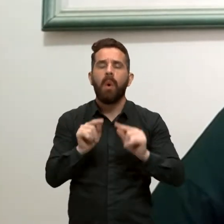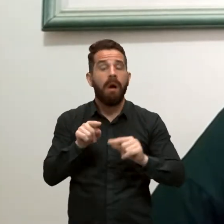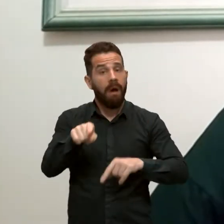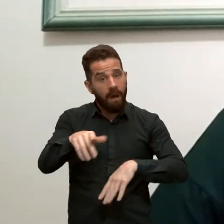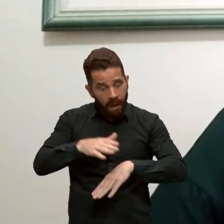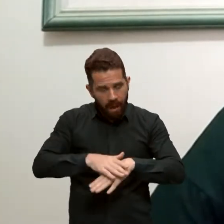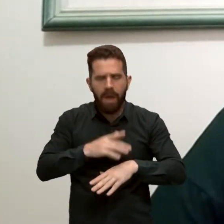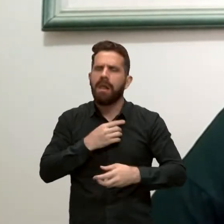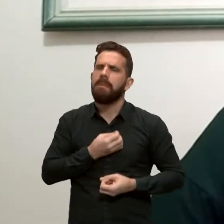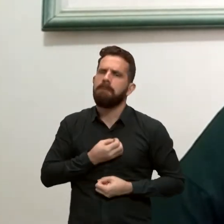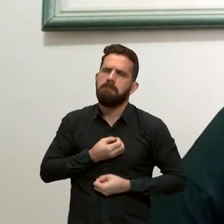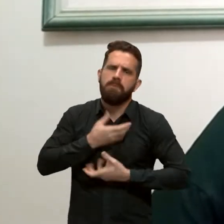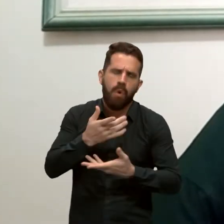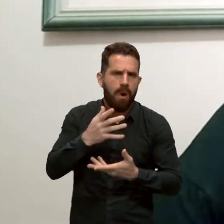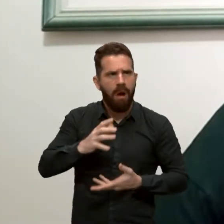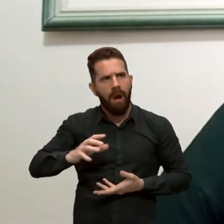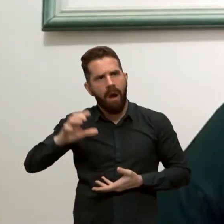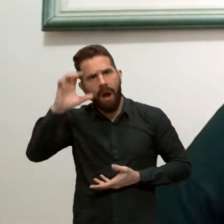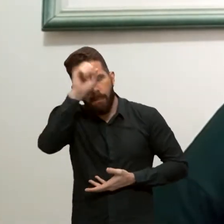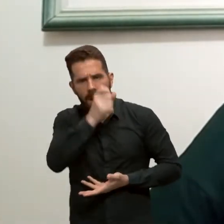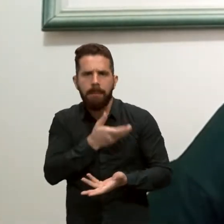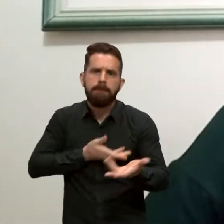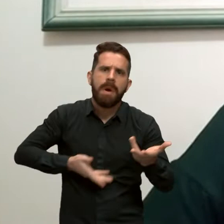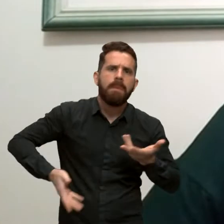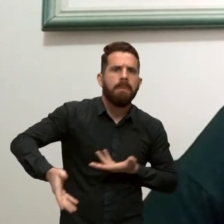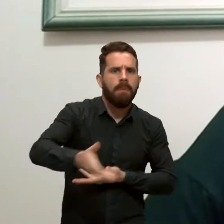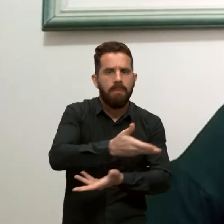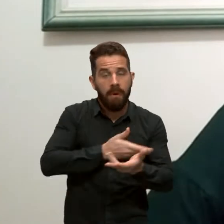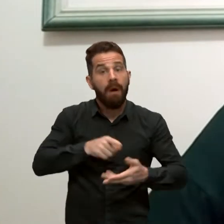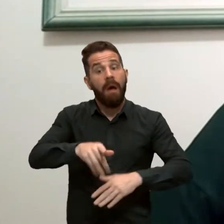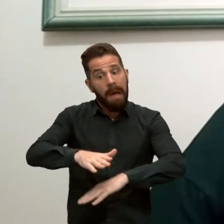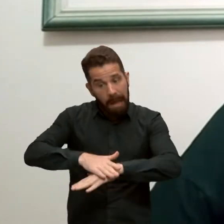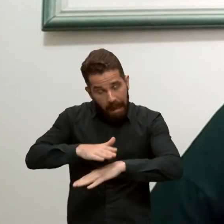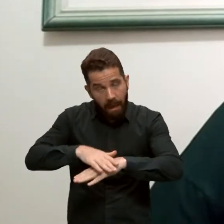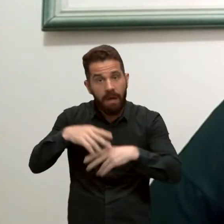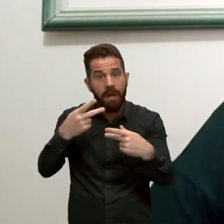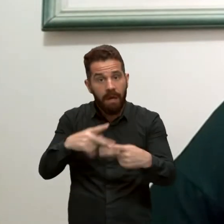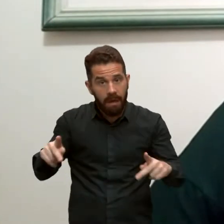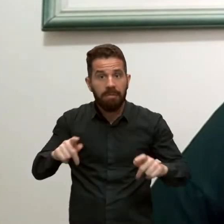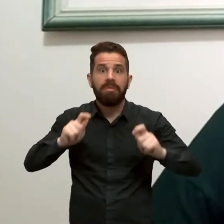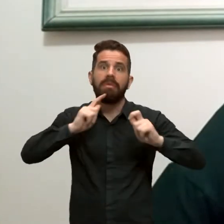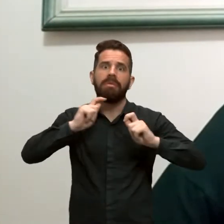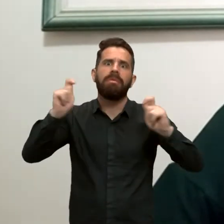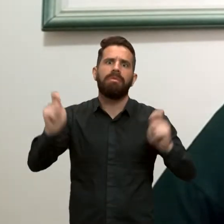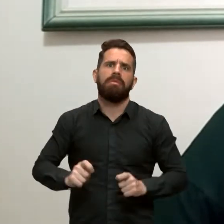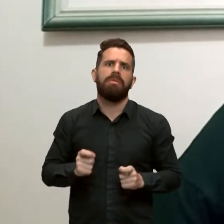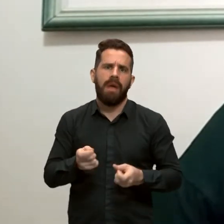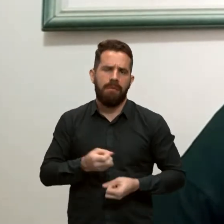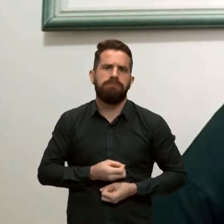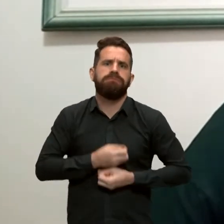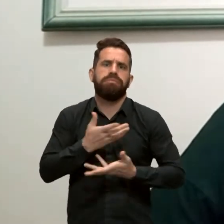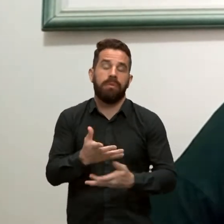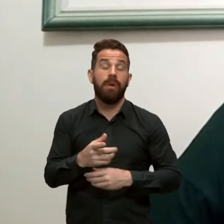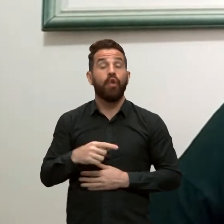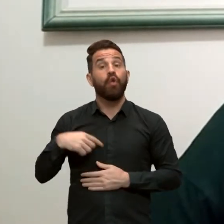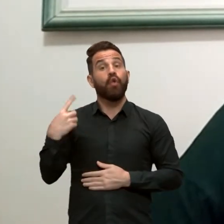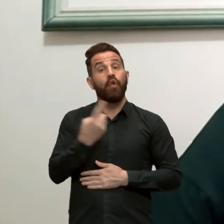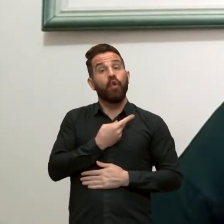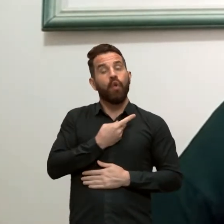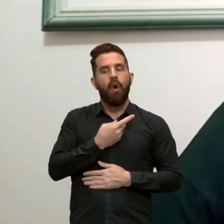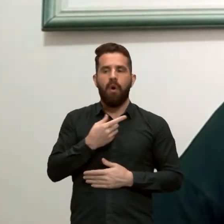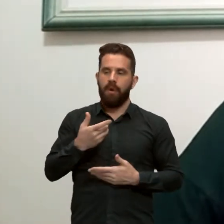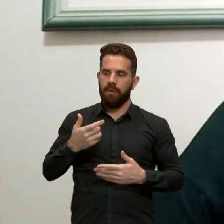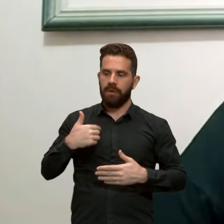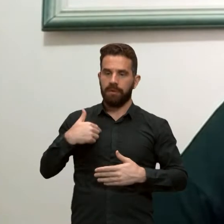de direitos, que a Bárbara colocou muito bem, produto e produtor de cultura, é que nós precisamos propiciar contextos